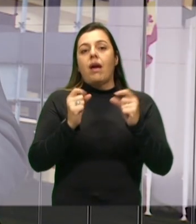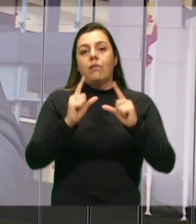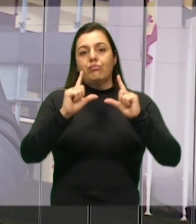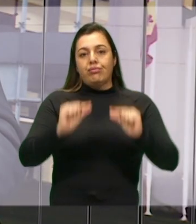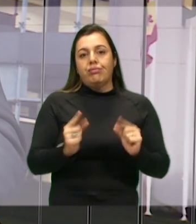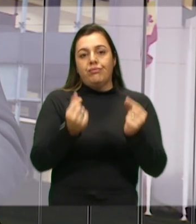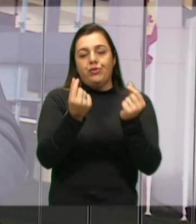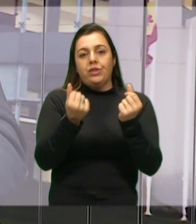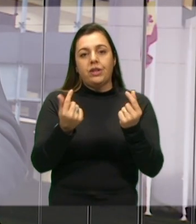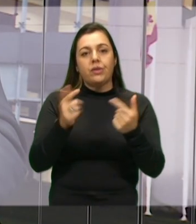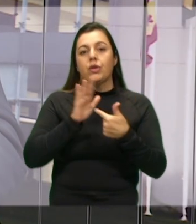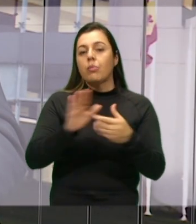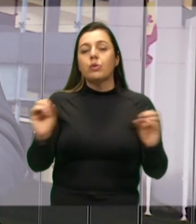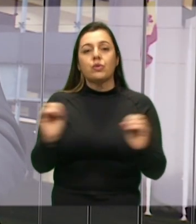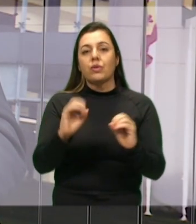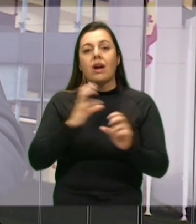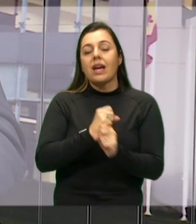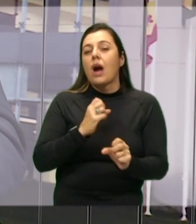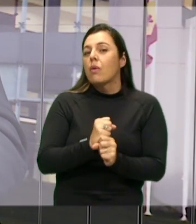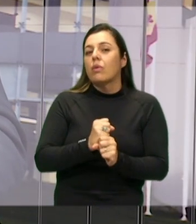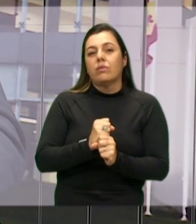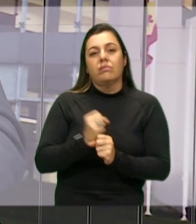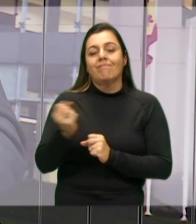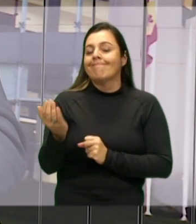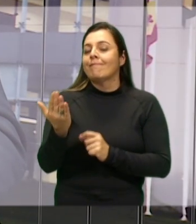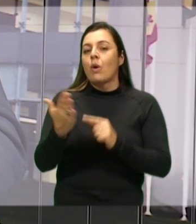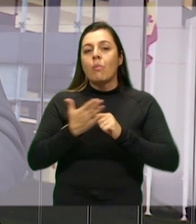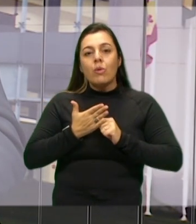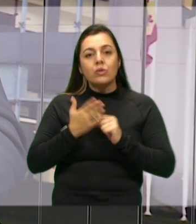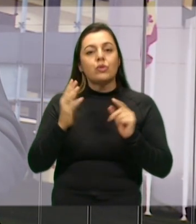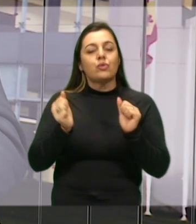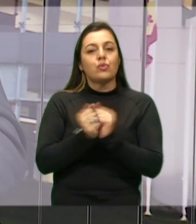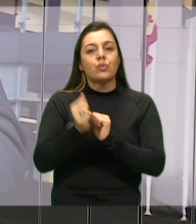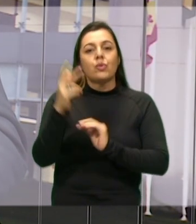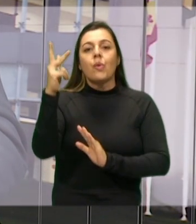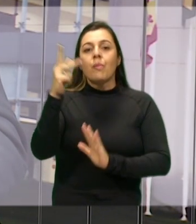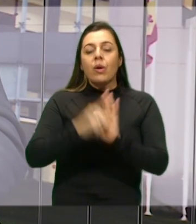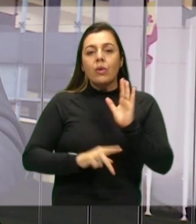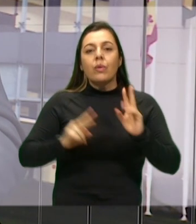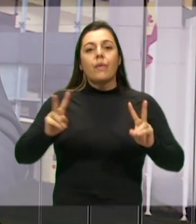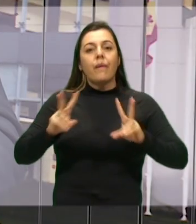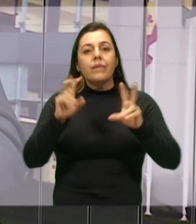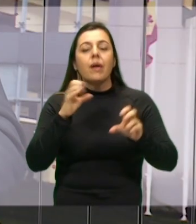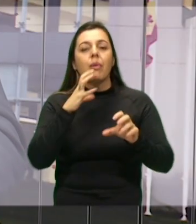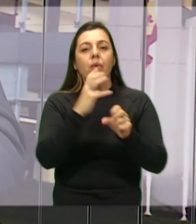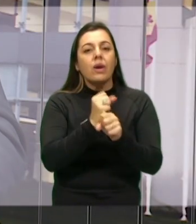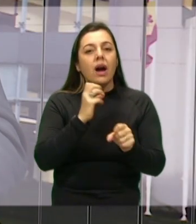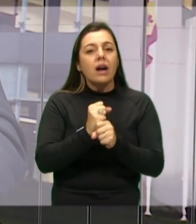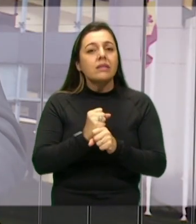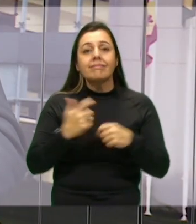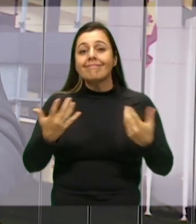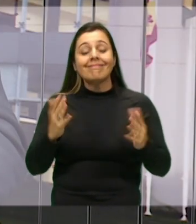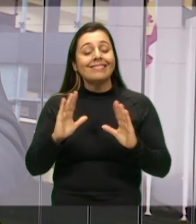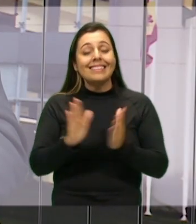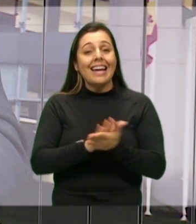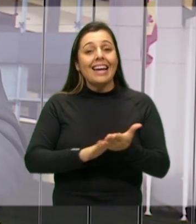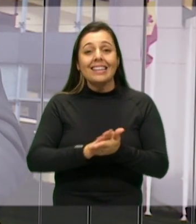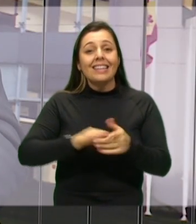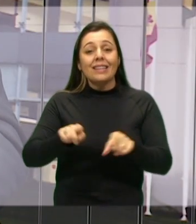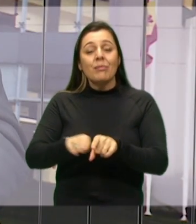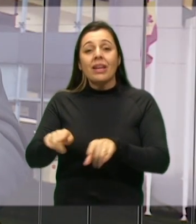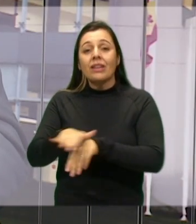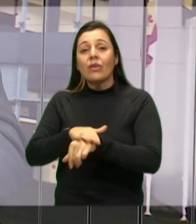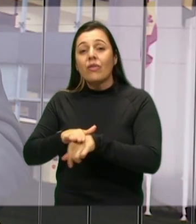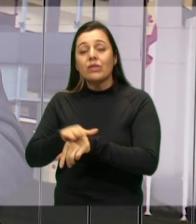dos professores, não apontou nenhum cálculo, não trouxe junto do projeto também a questão dos cálculos municipais e muito menos